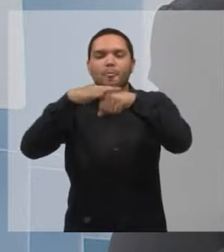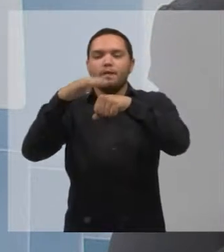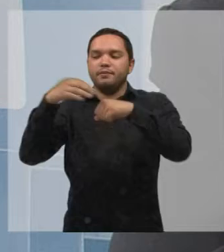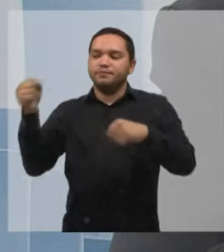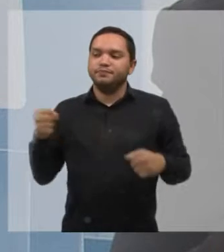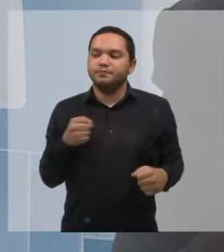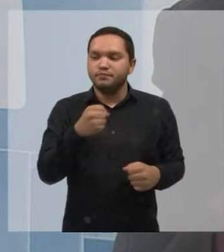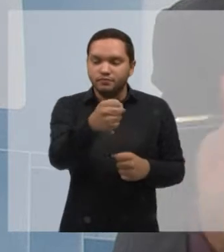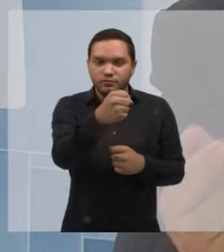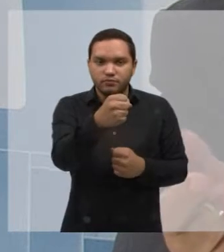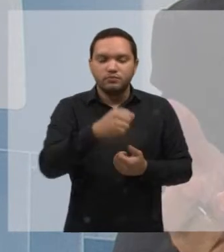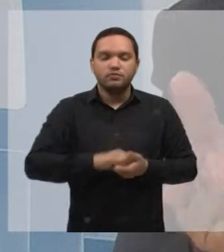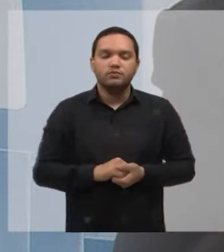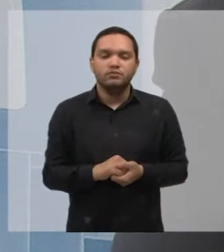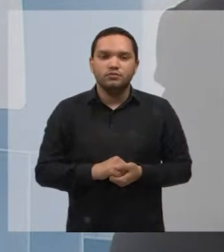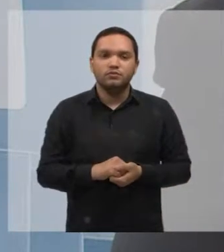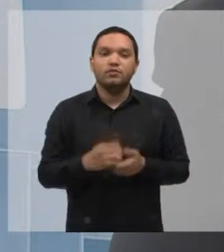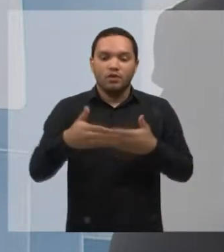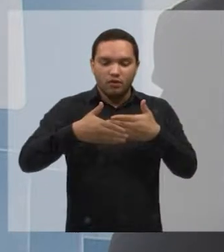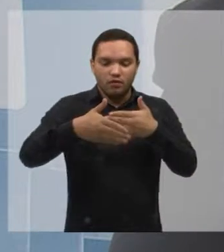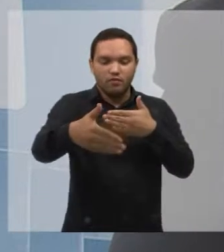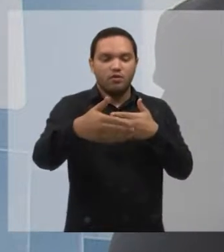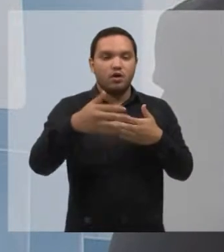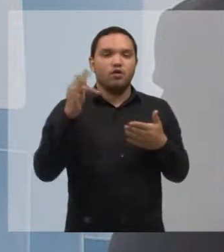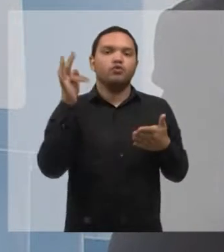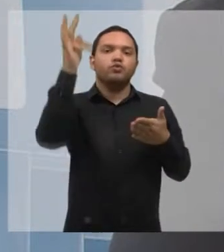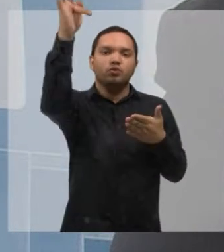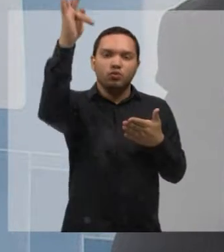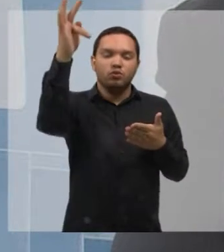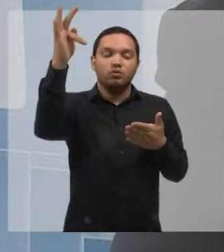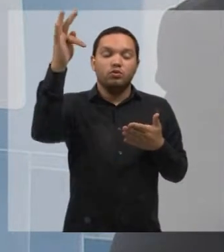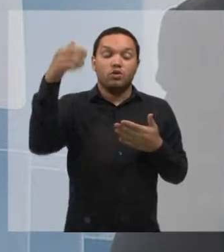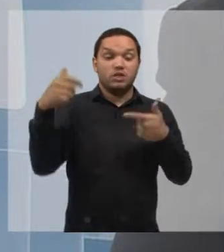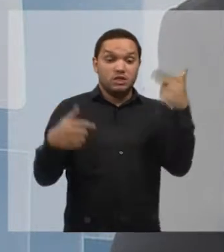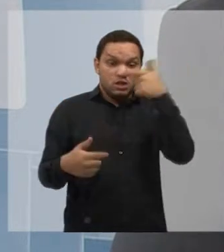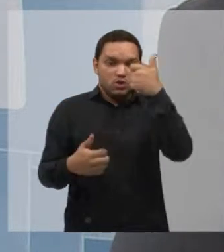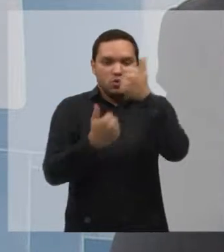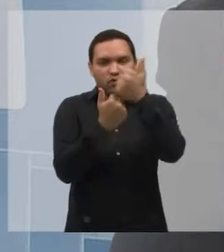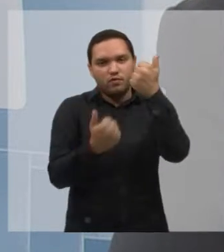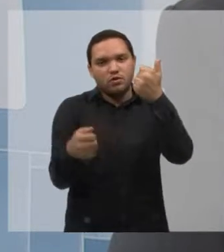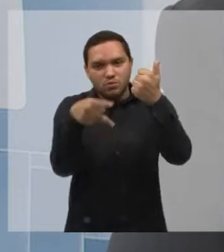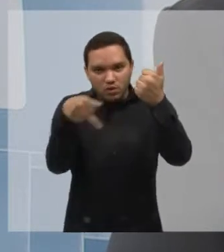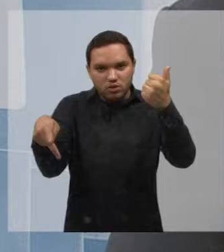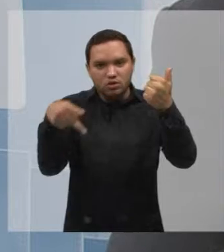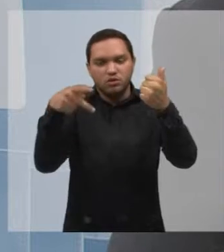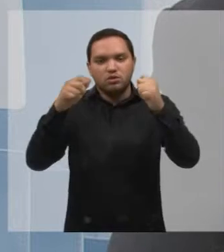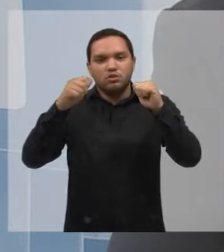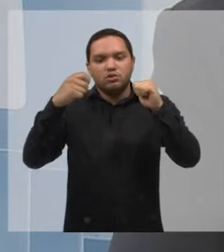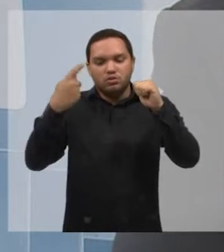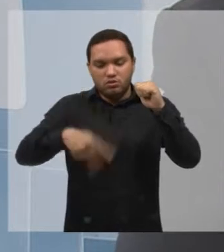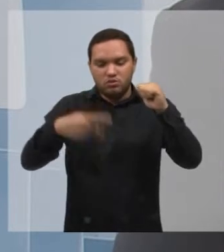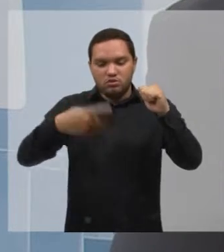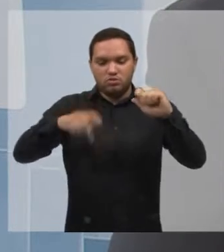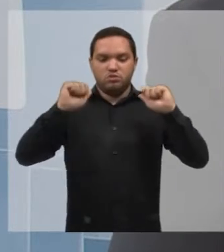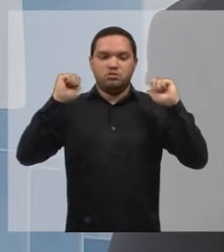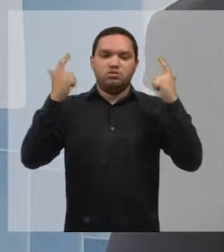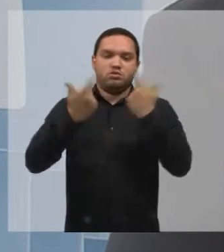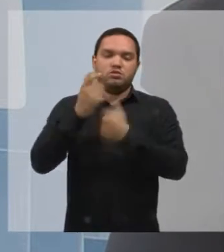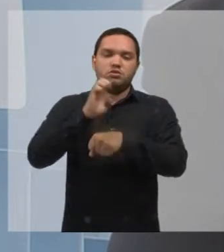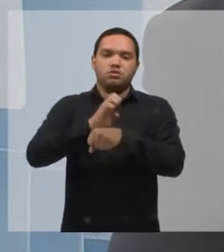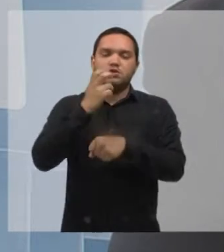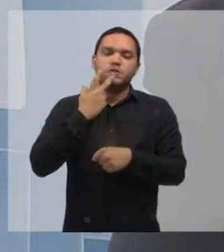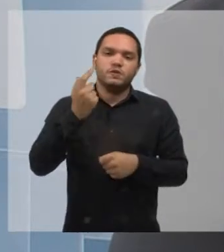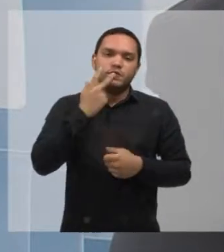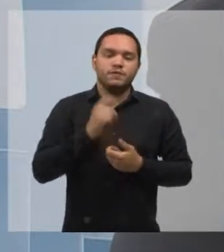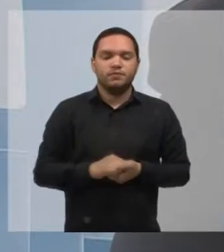que será o futuro presidente, ou é o segundo vice-presidente da casa. O Daniel Oliveira, que